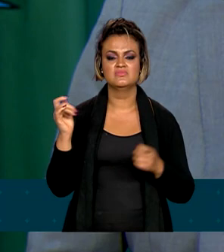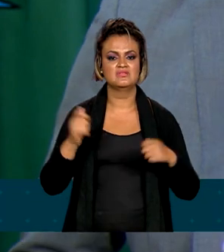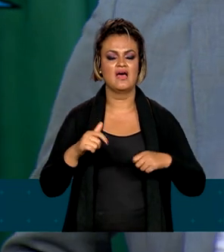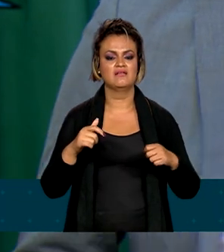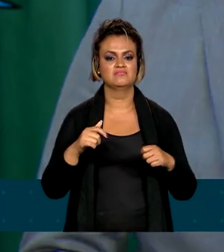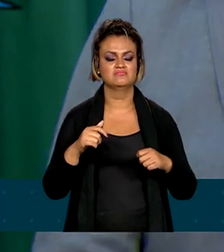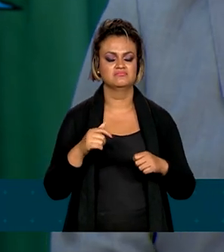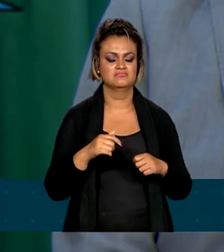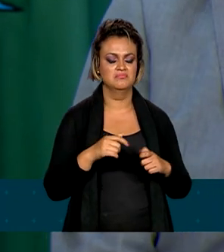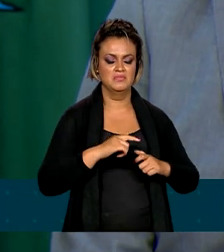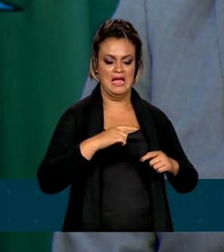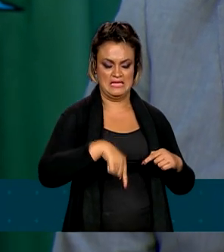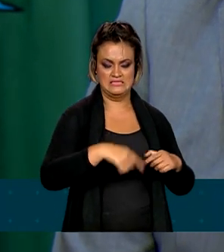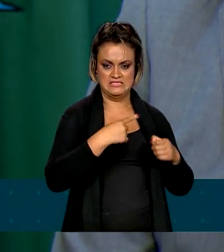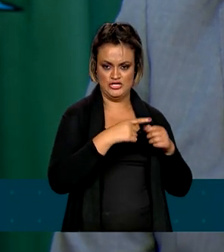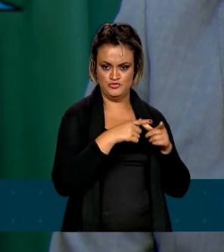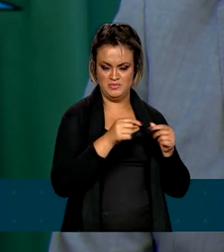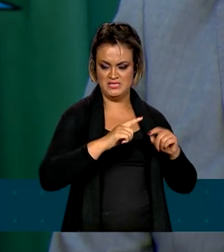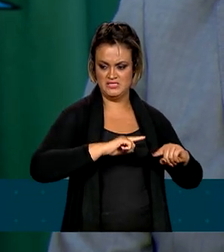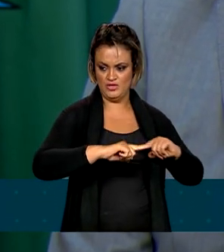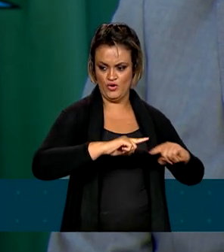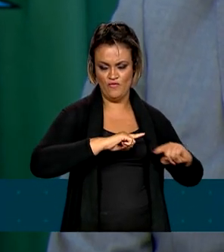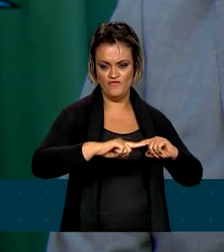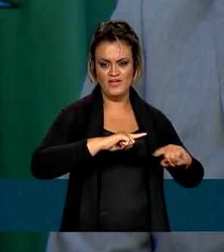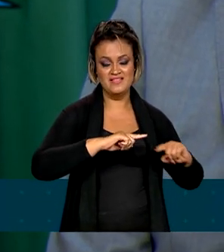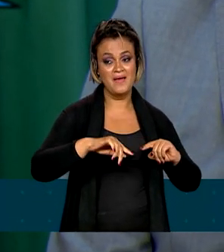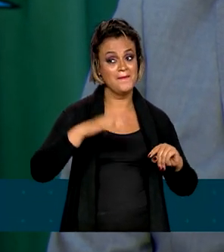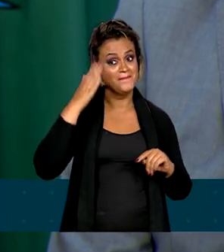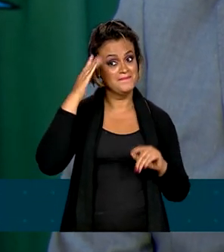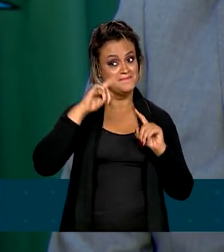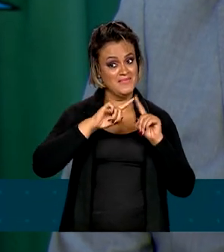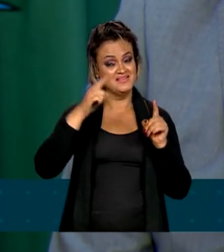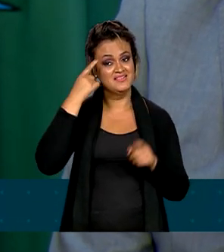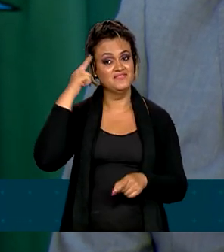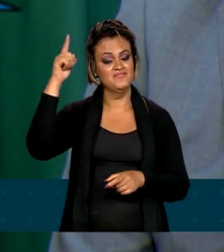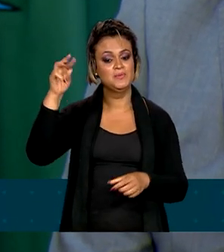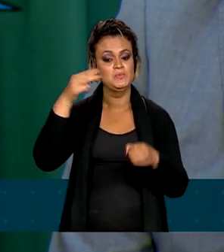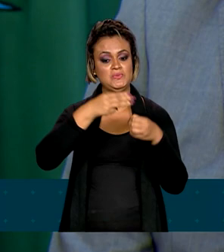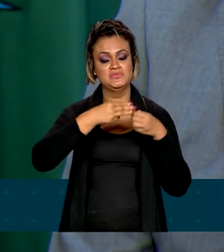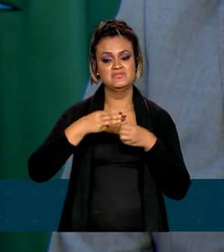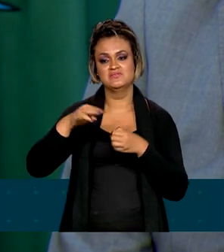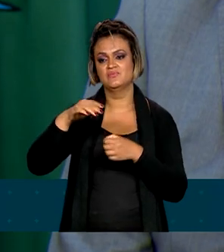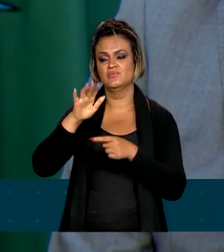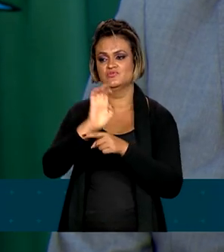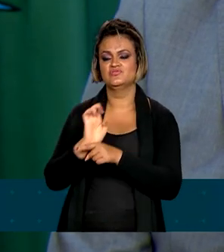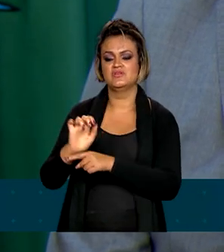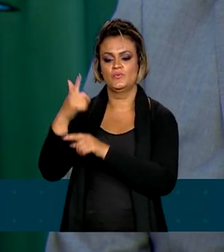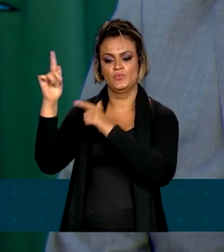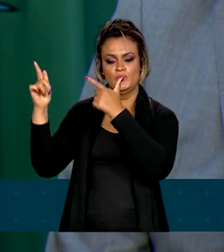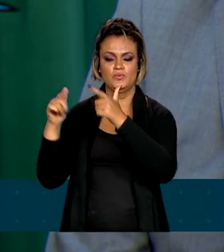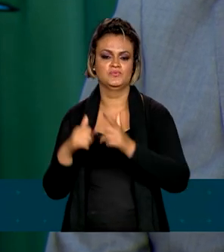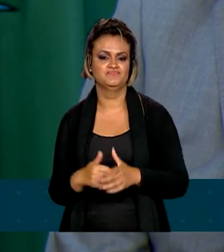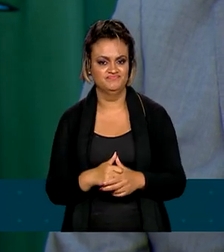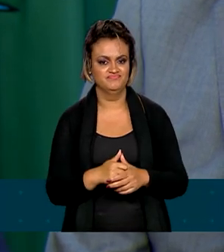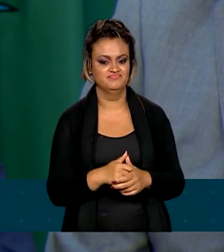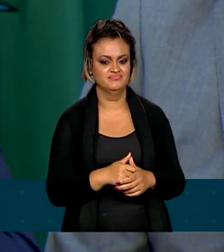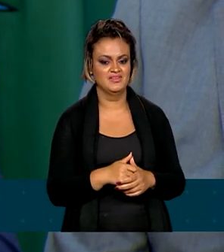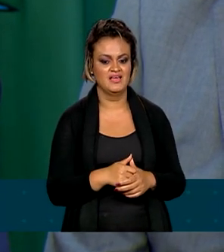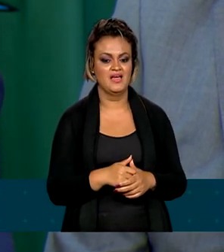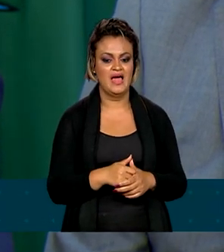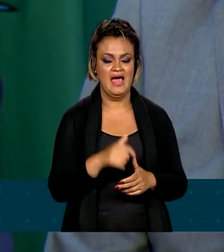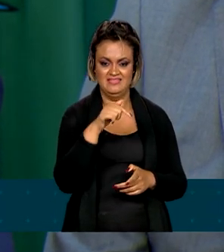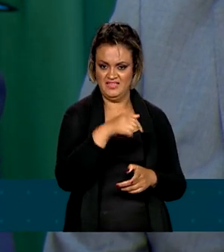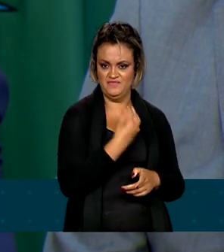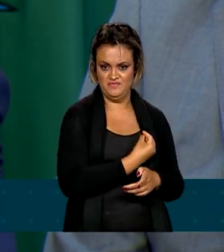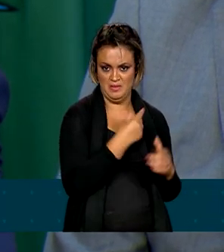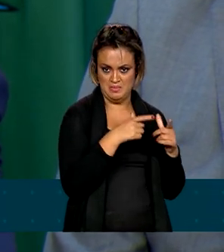de Brasília sem levar em conta a realidade dos municípios brasileiros. Não é possível não levar em conta